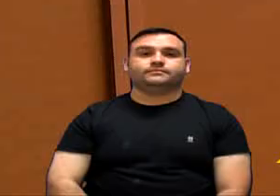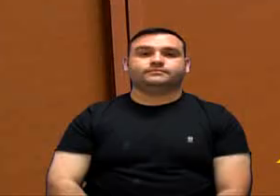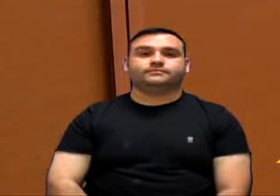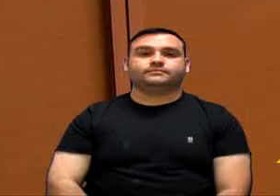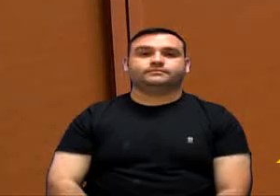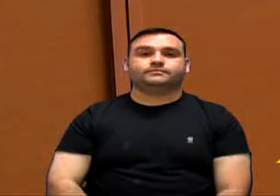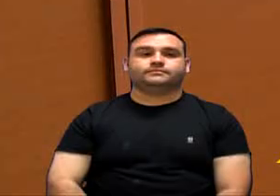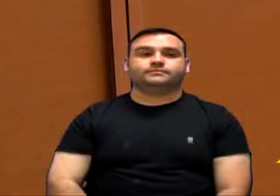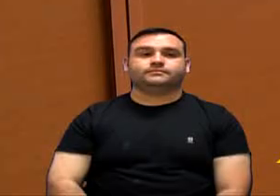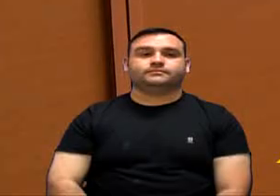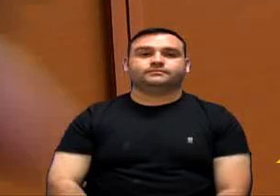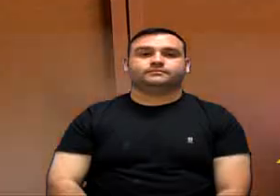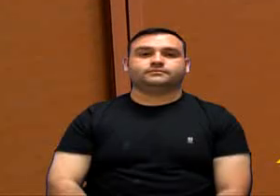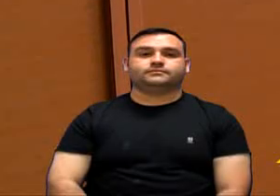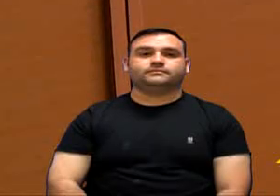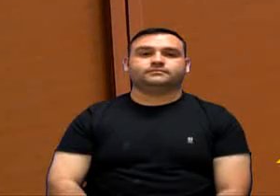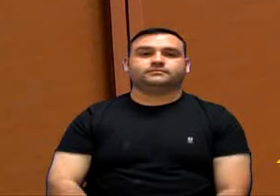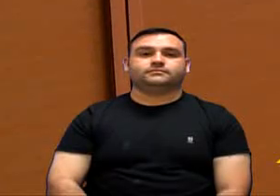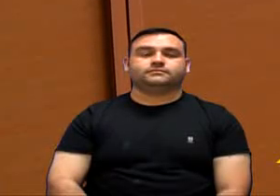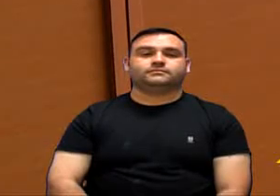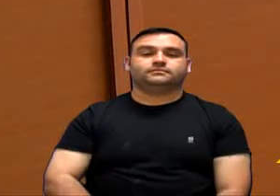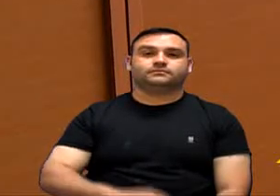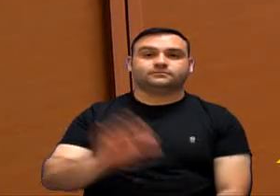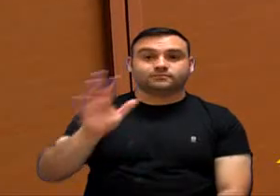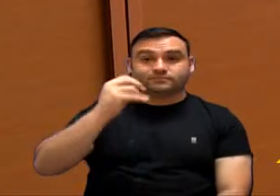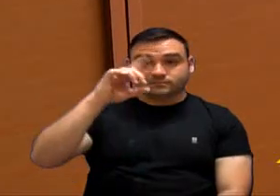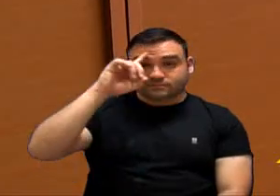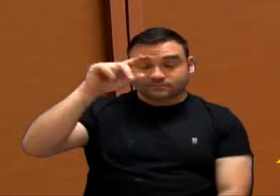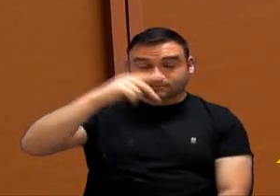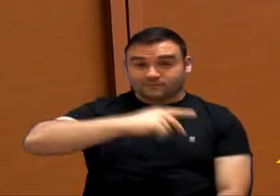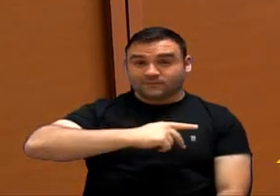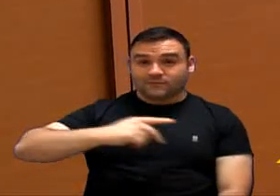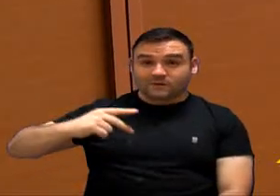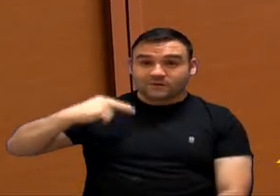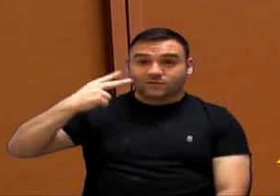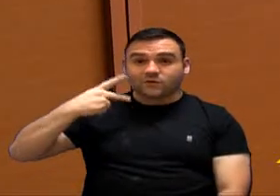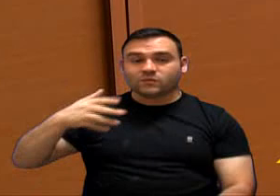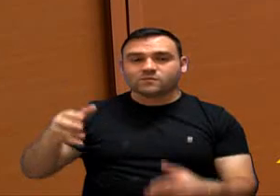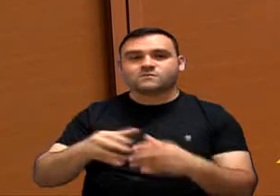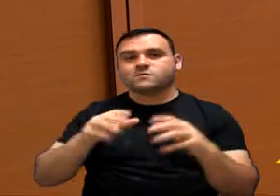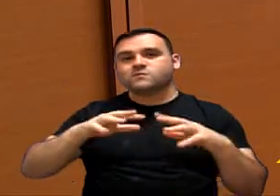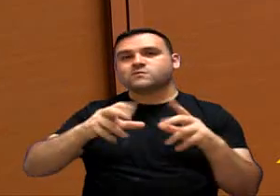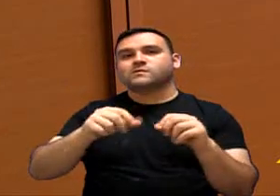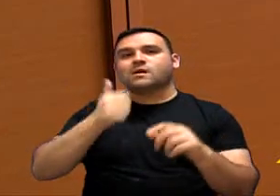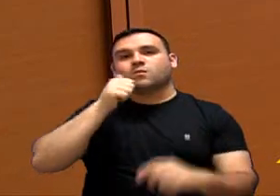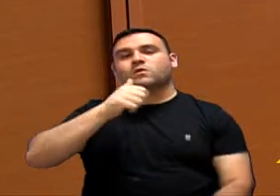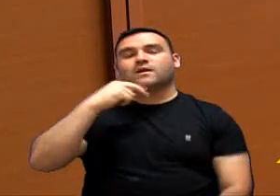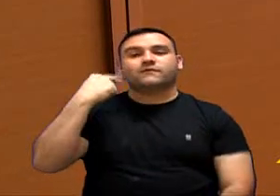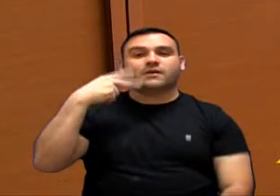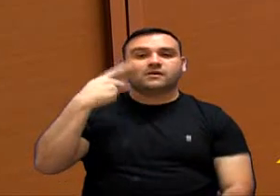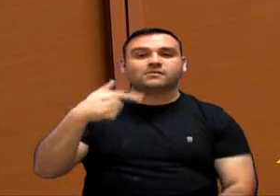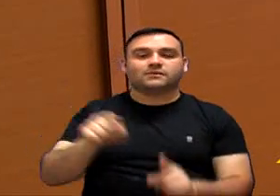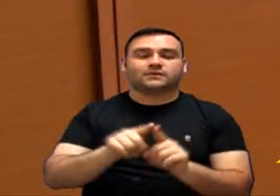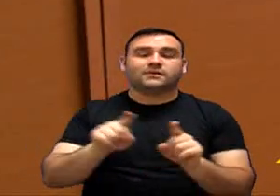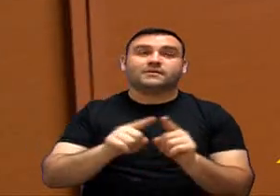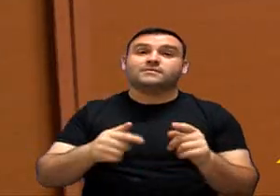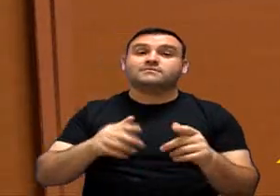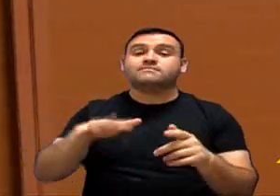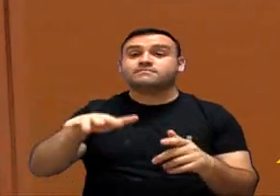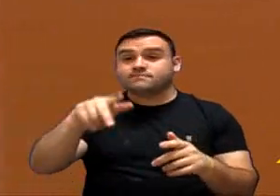E aí Oi bom dia presidente colegas vereadores colegas vereadoras